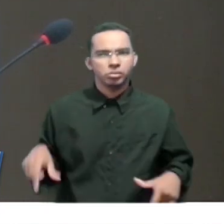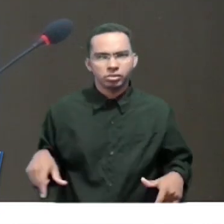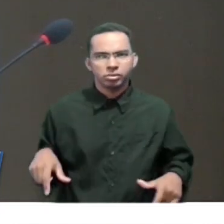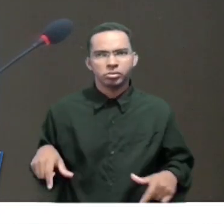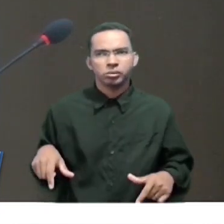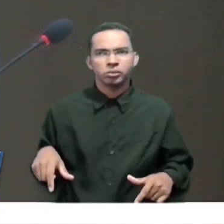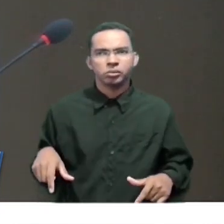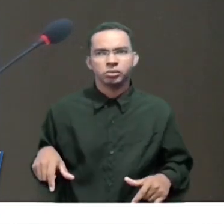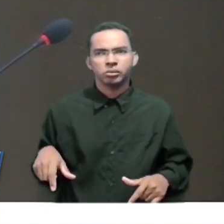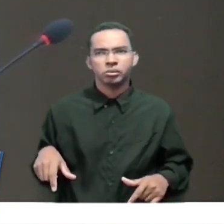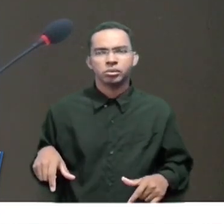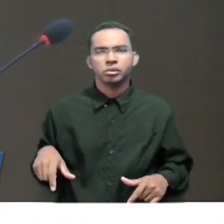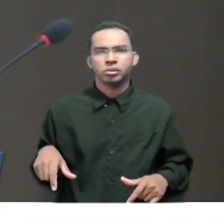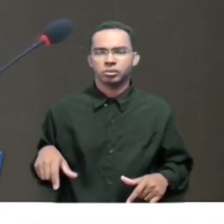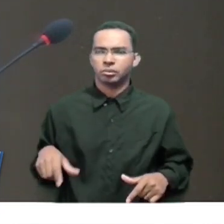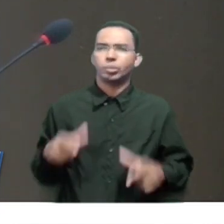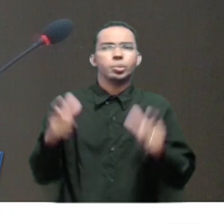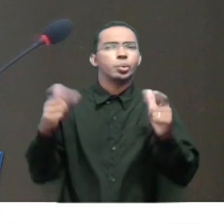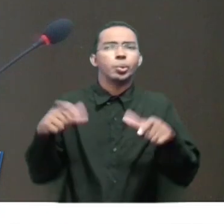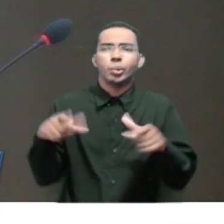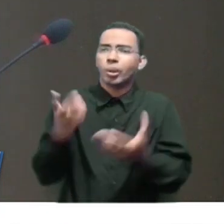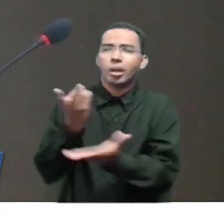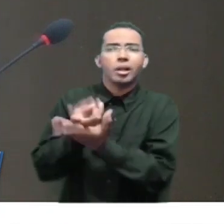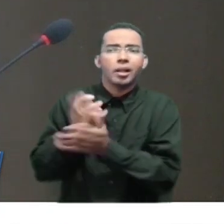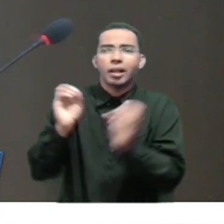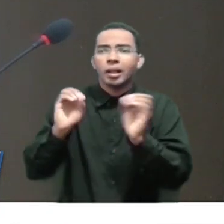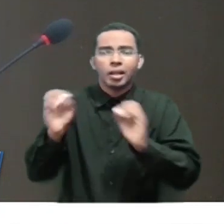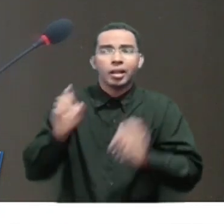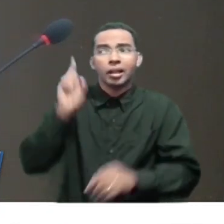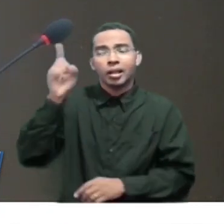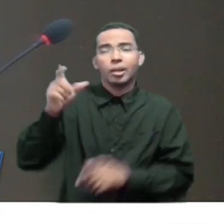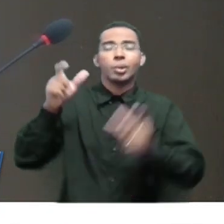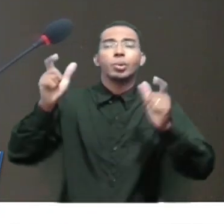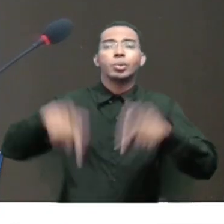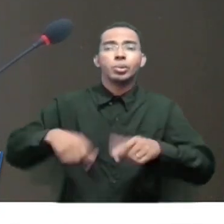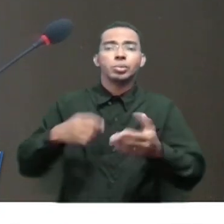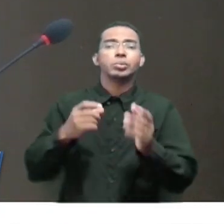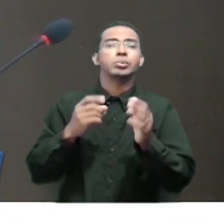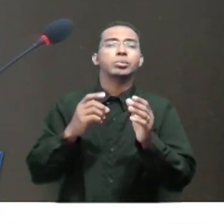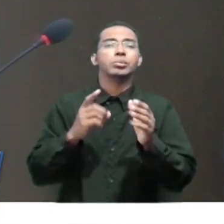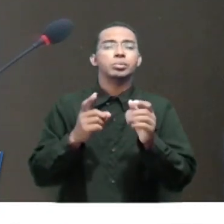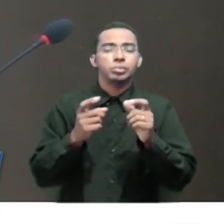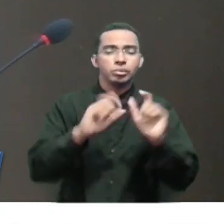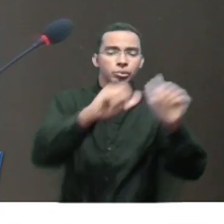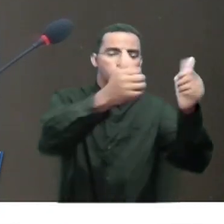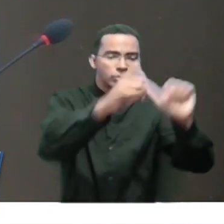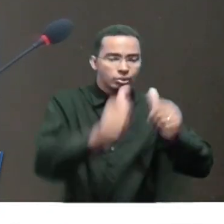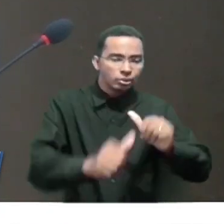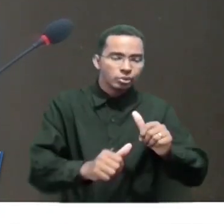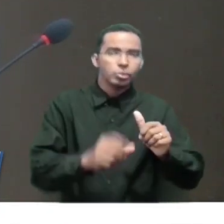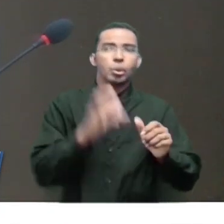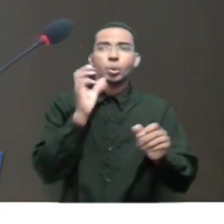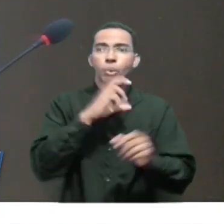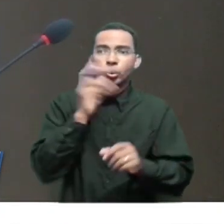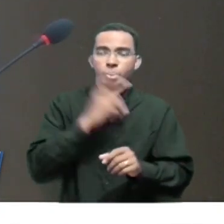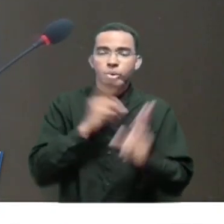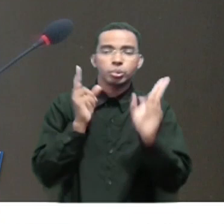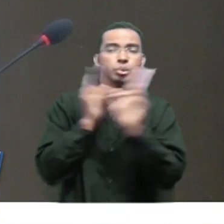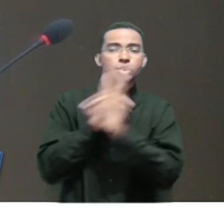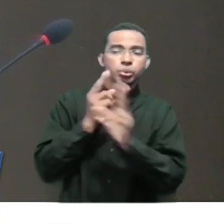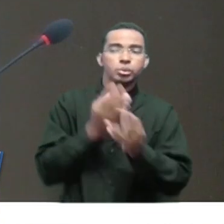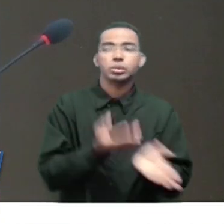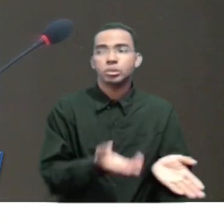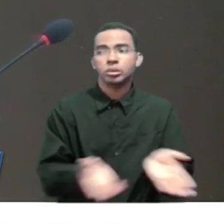não é um lugar de internar ninguém, lá é um lugar de passagem, de avaliação, de urgência, emergência, para encaminhar